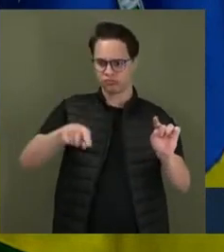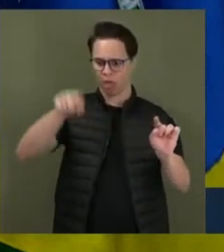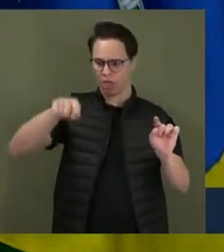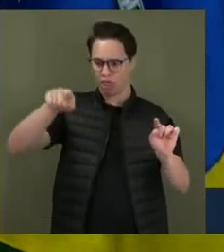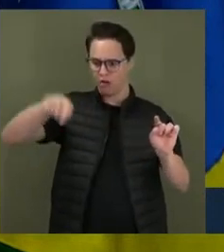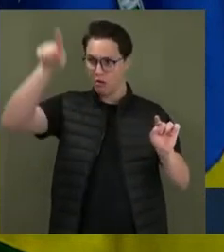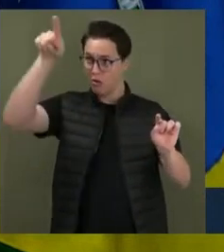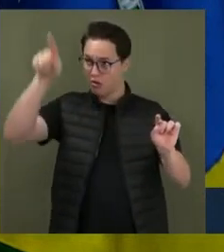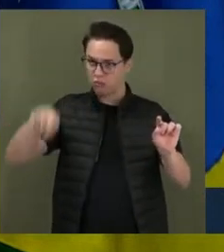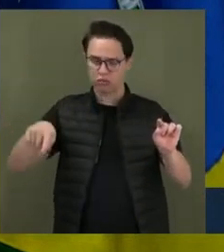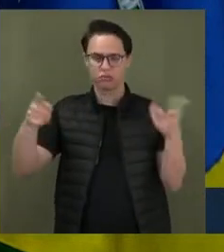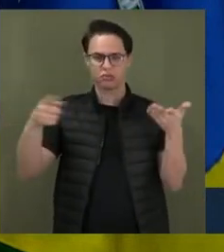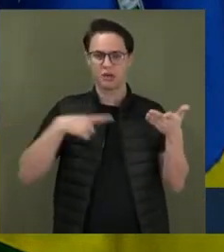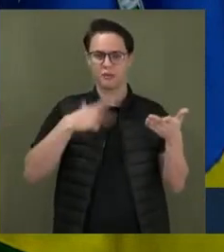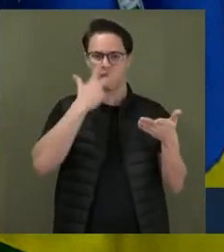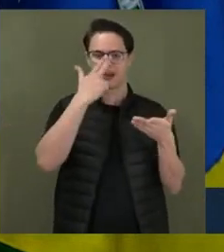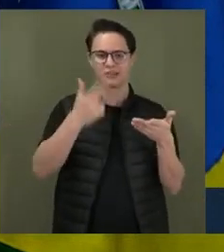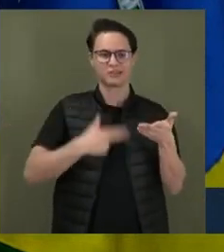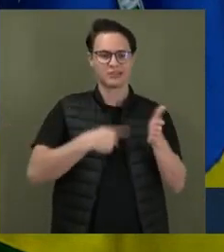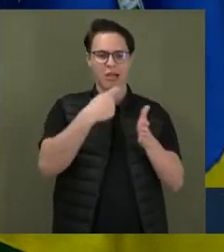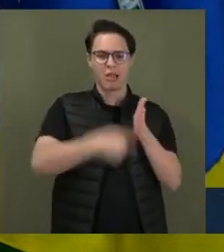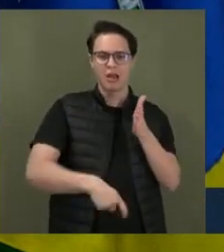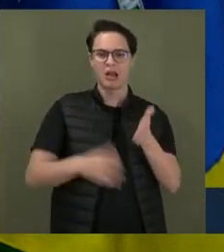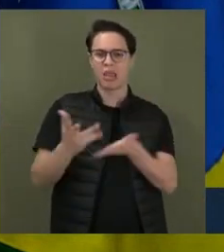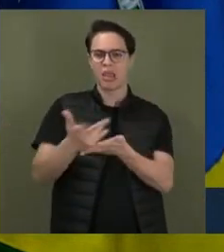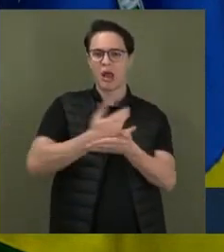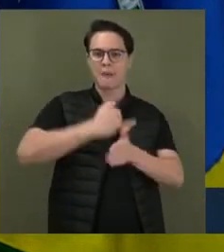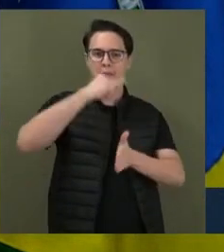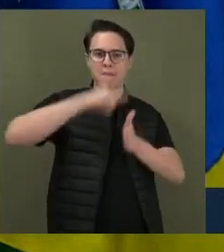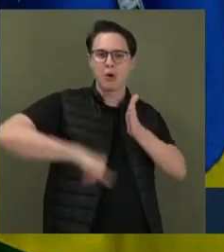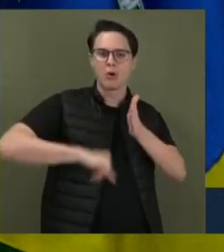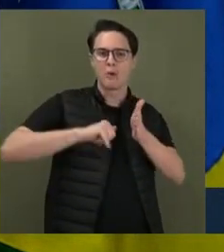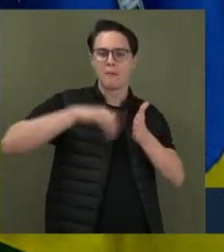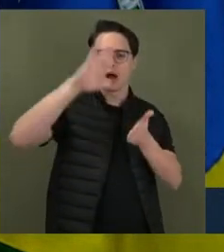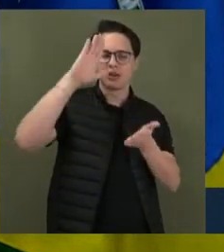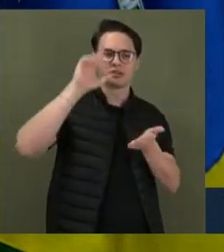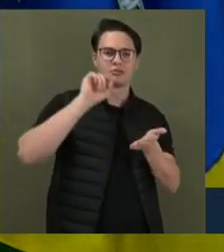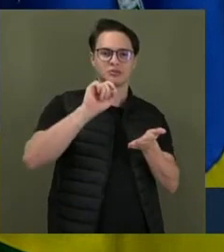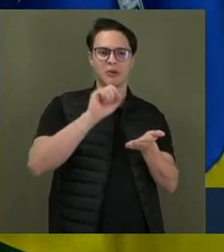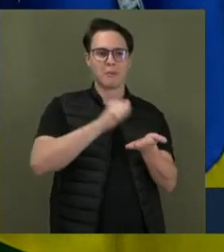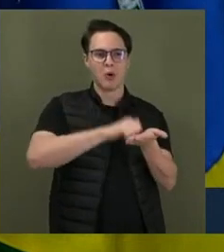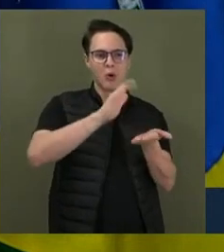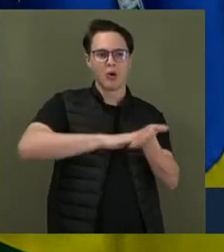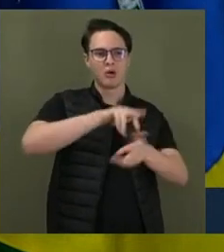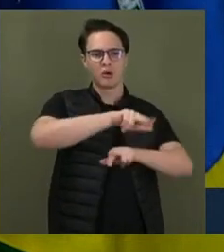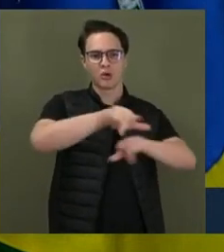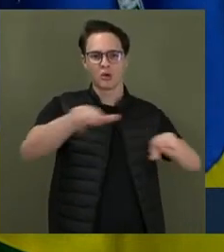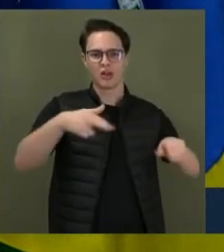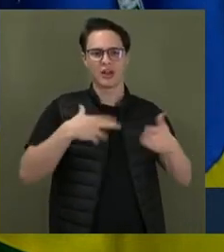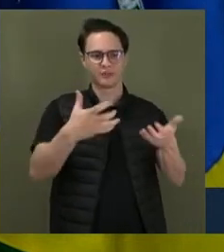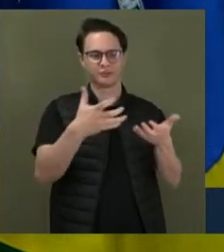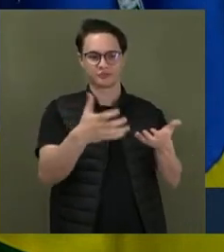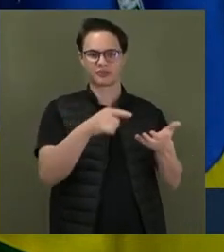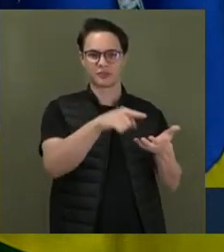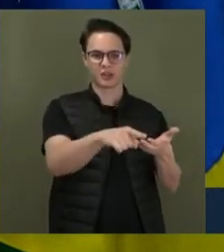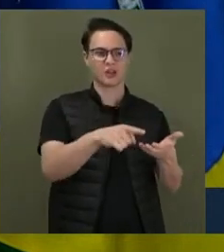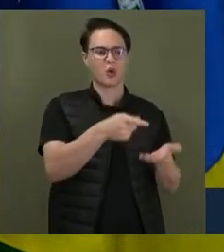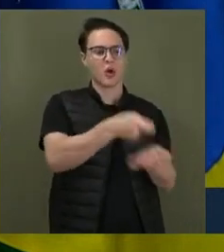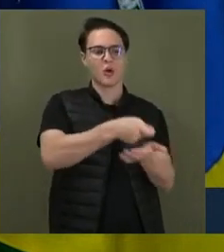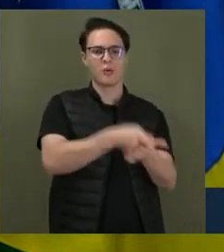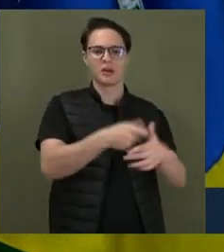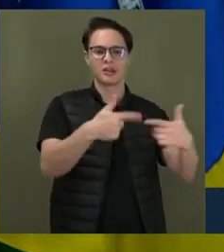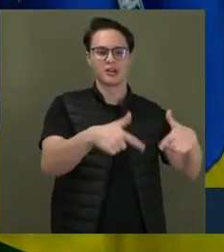tributária, sufocando a livre iniciativa, quer impor mais custos ao trabalhador para favorecer sindicatos e tenta de forma